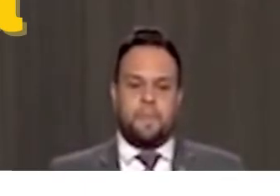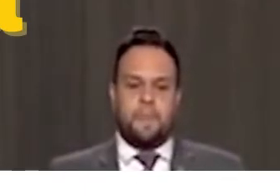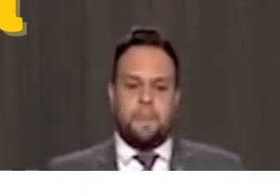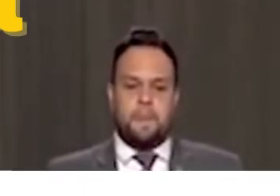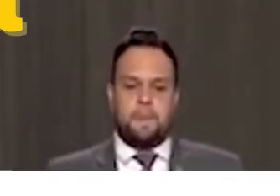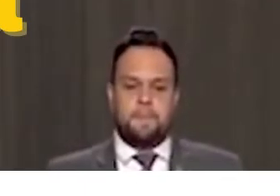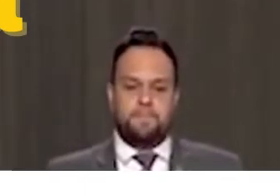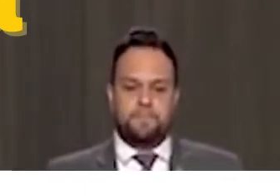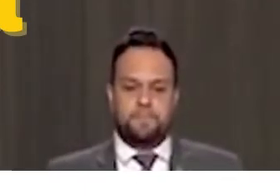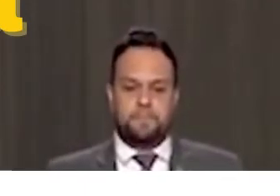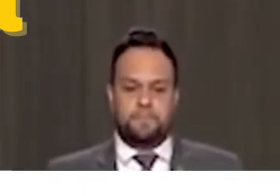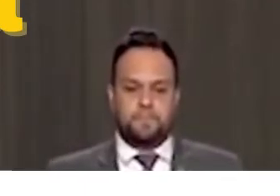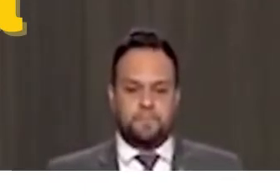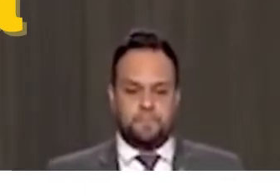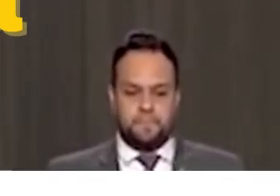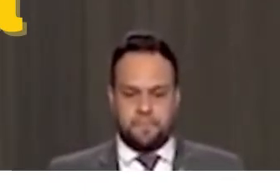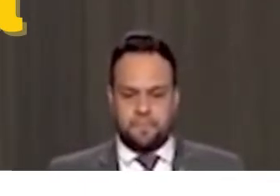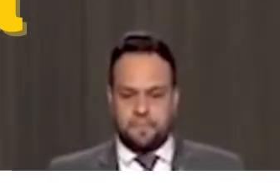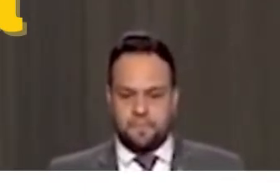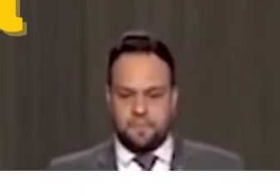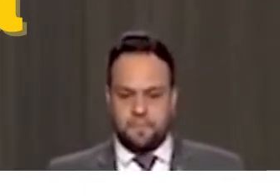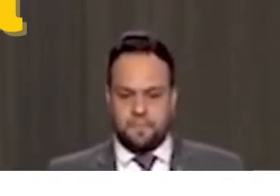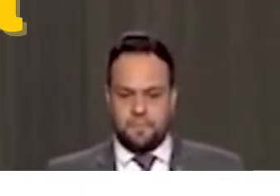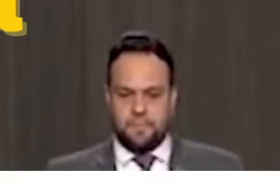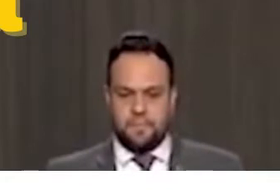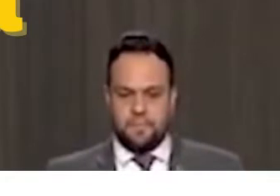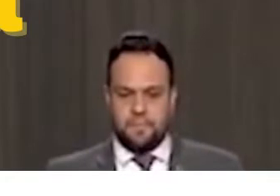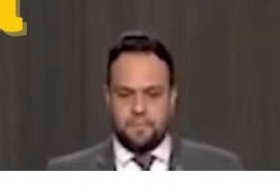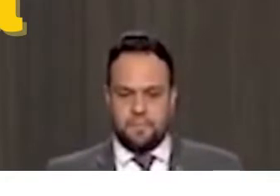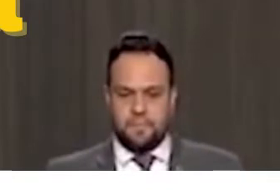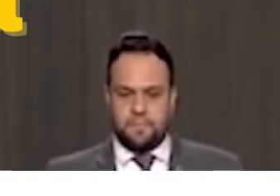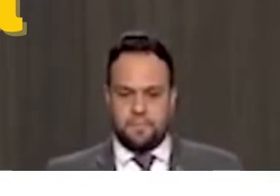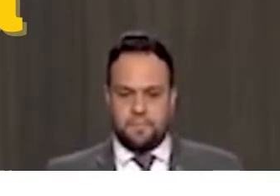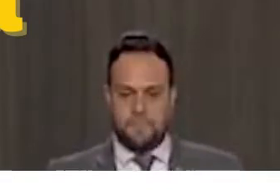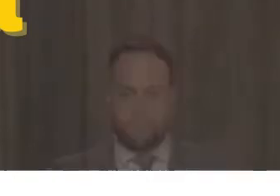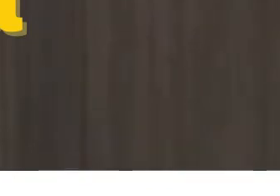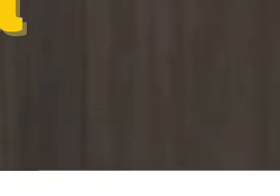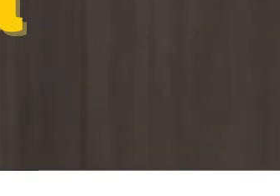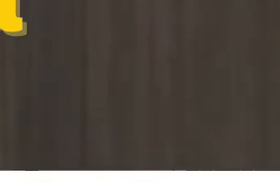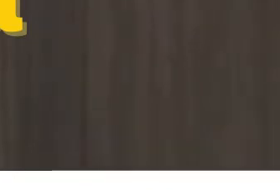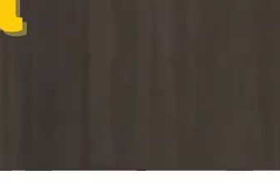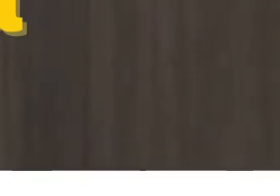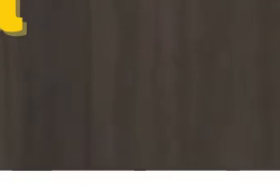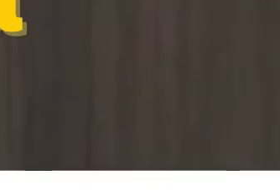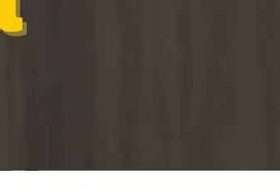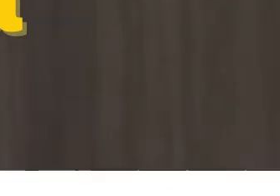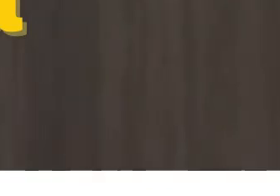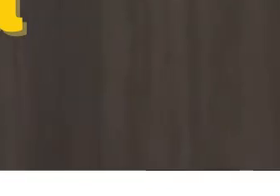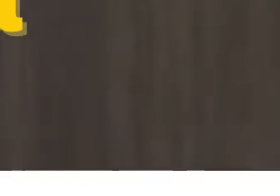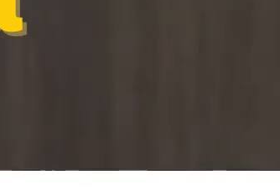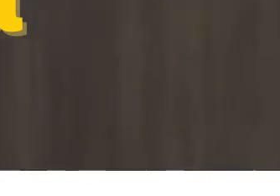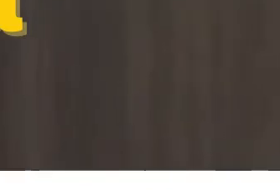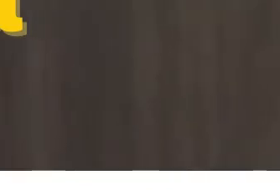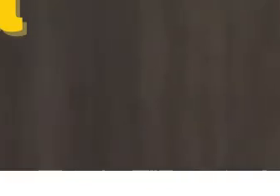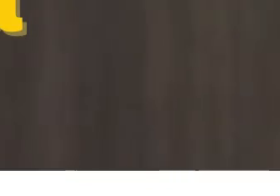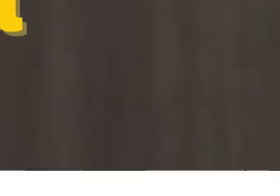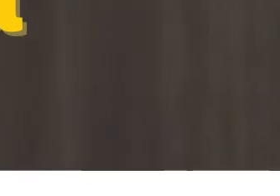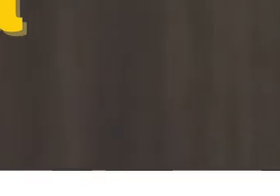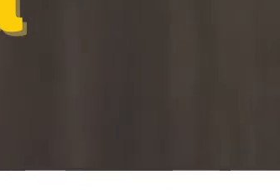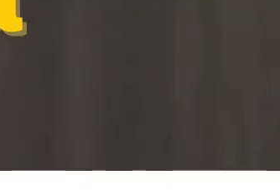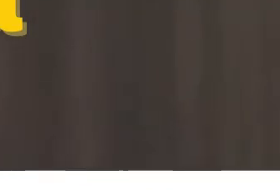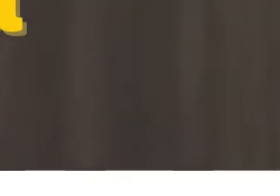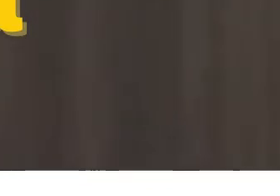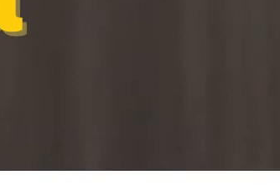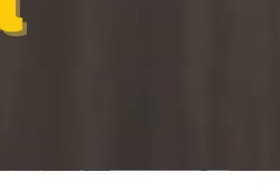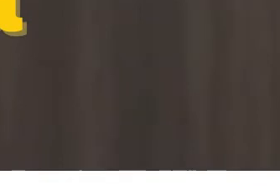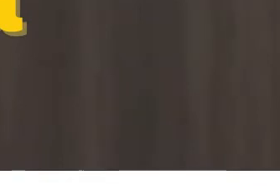Presidente, bom dia. Doutor Marcelo, obrigado por nos receber. Presidente, aproveitando o senhor, estou com um pouco no cinema, né, assistindo mais de Brasília.